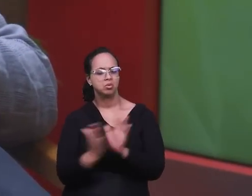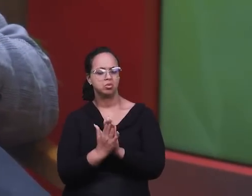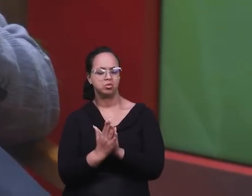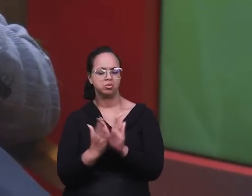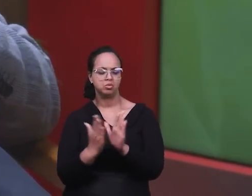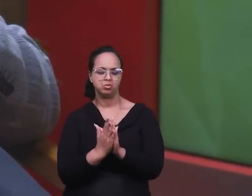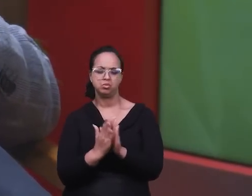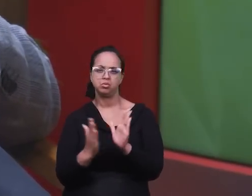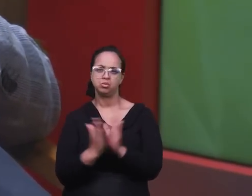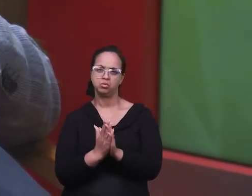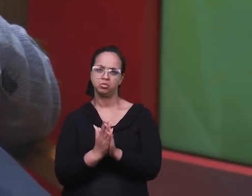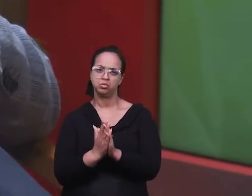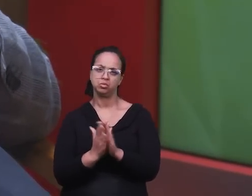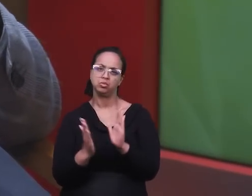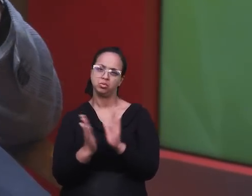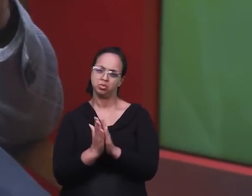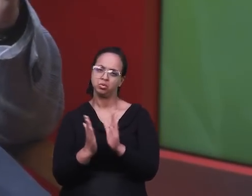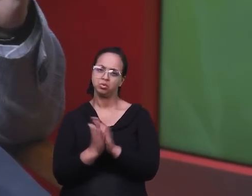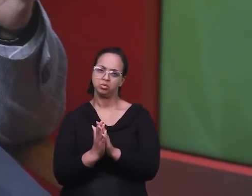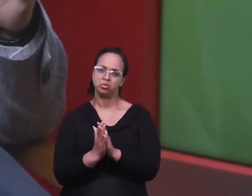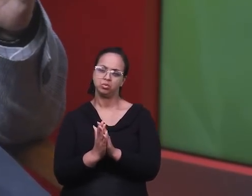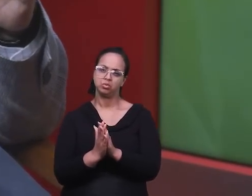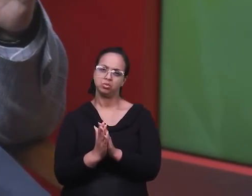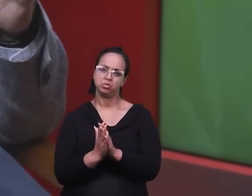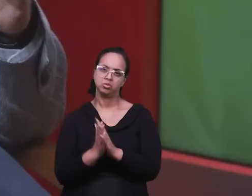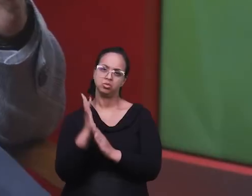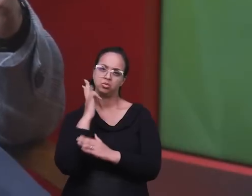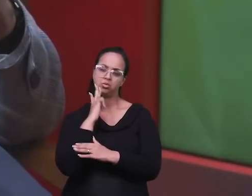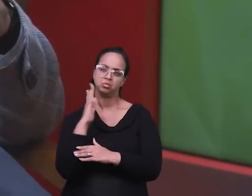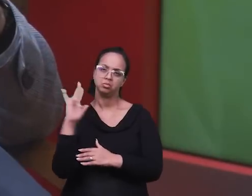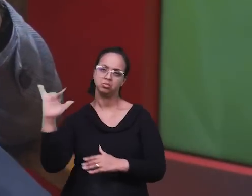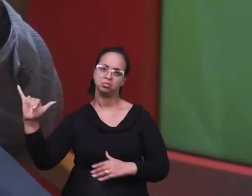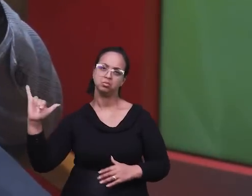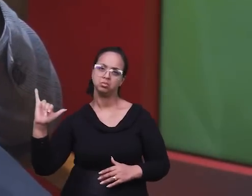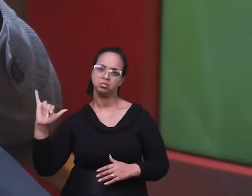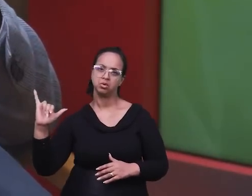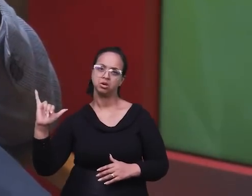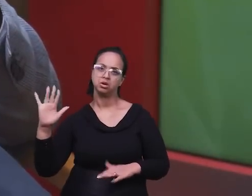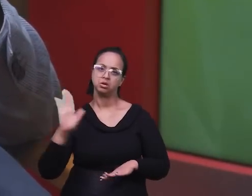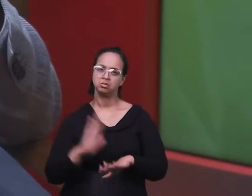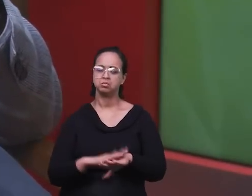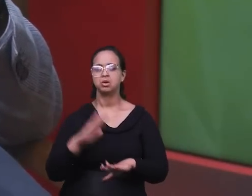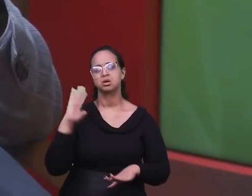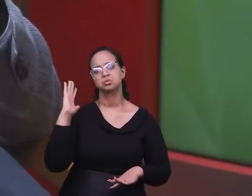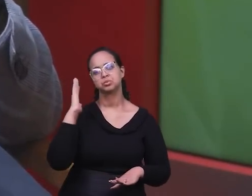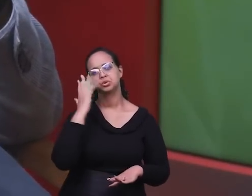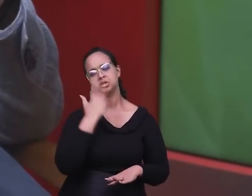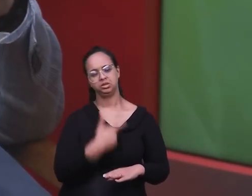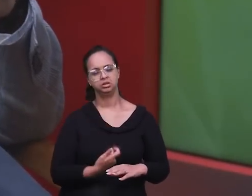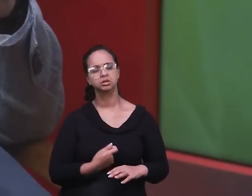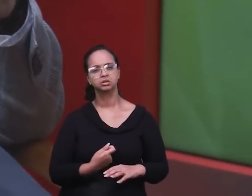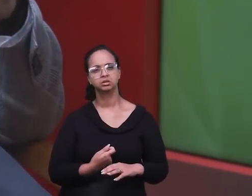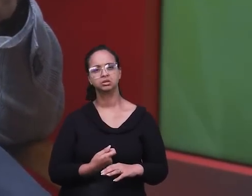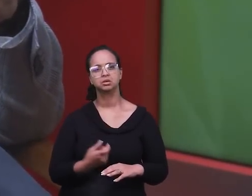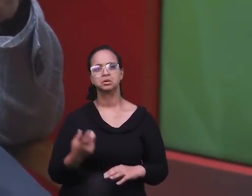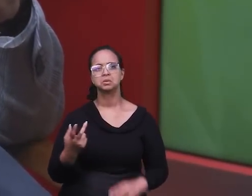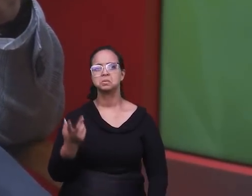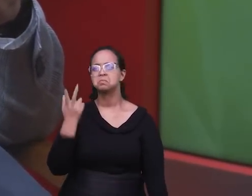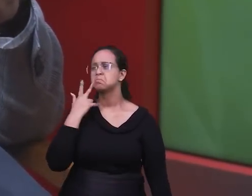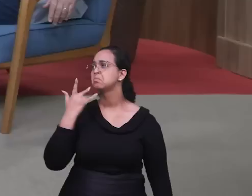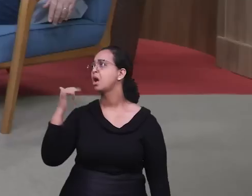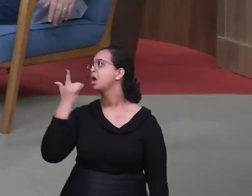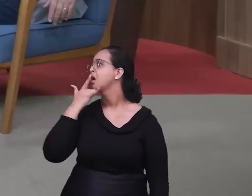uma oração, uma das menores orações, mas é a oração das mais belas,